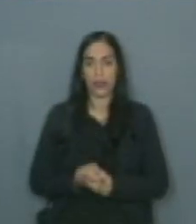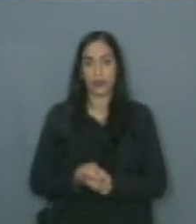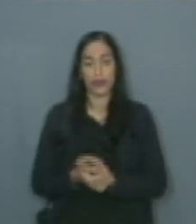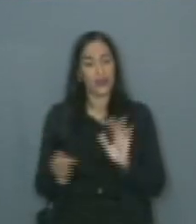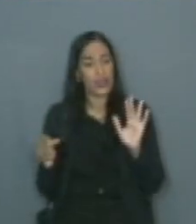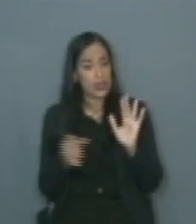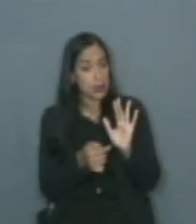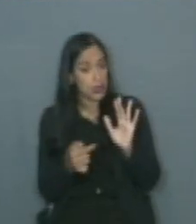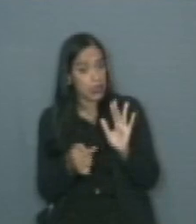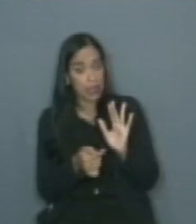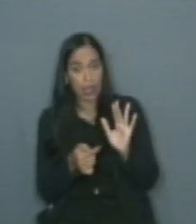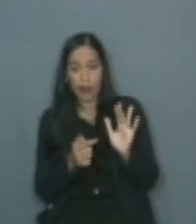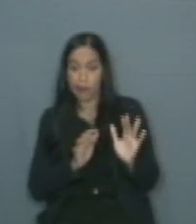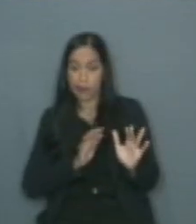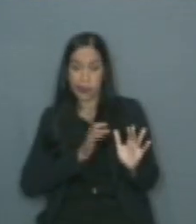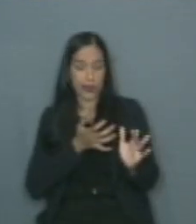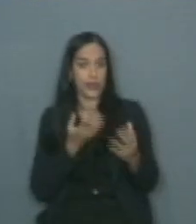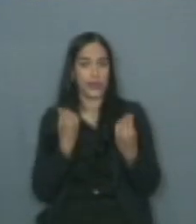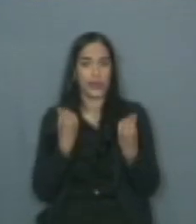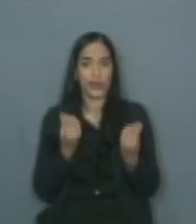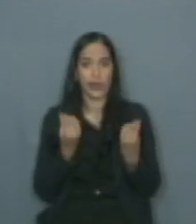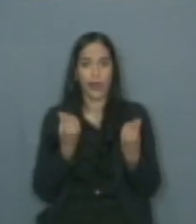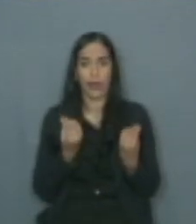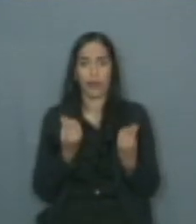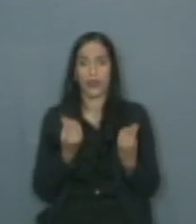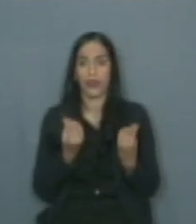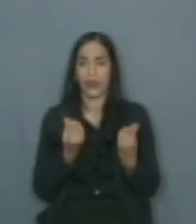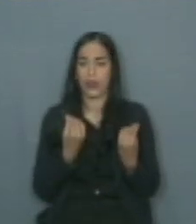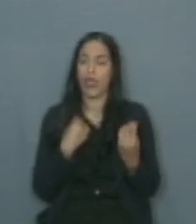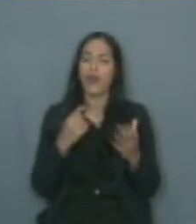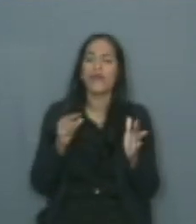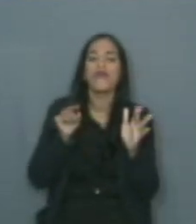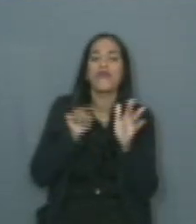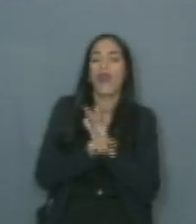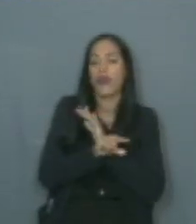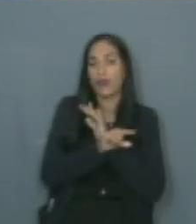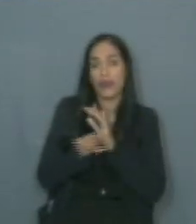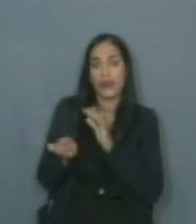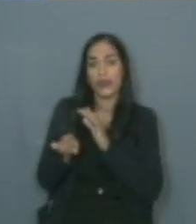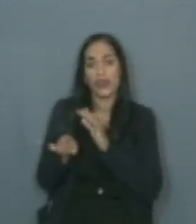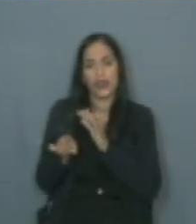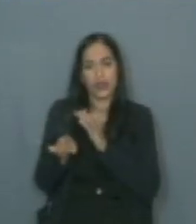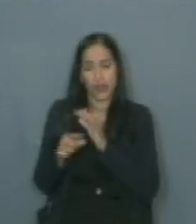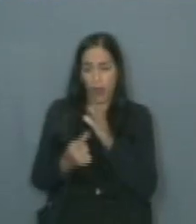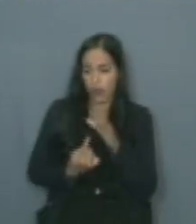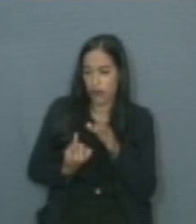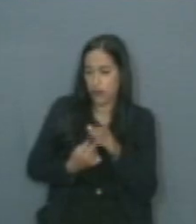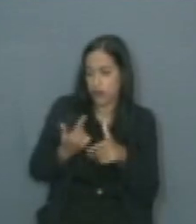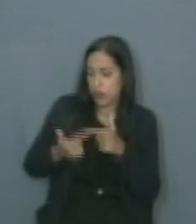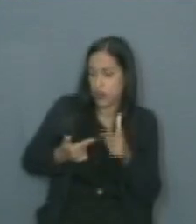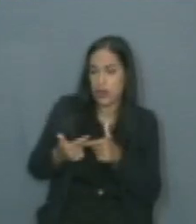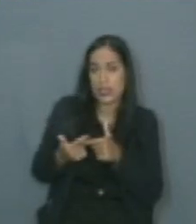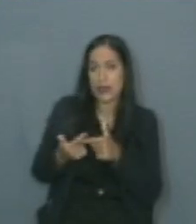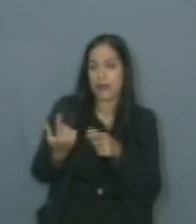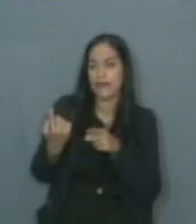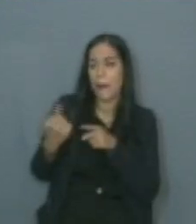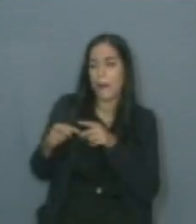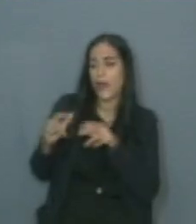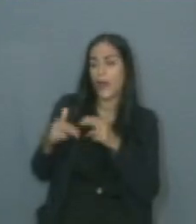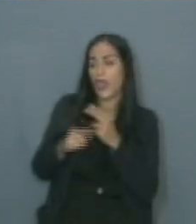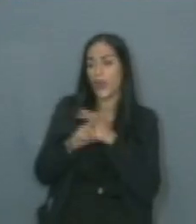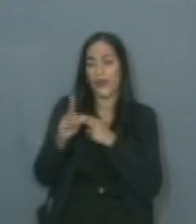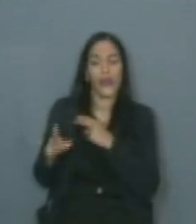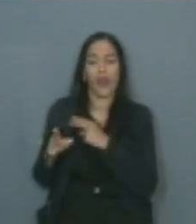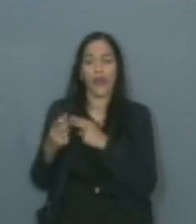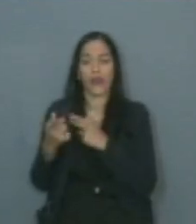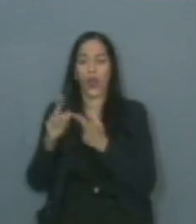Isso daqui é um absurdo, vereadores do Recife. Aí eu me pergunto, se não está funcionando, por que não vai para o reparo?